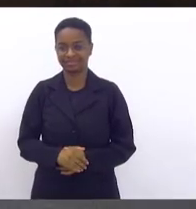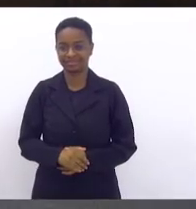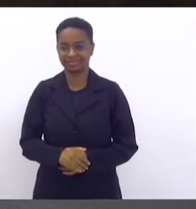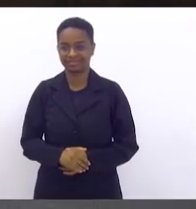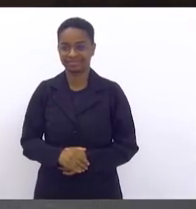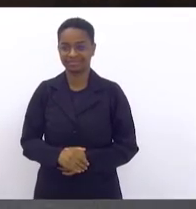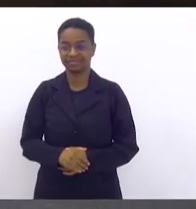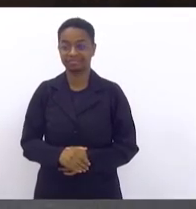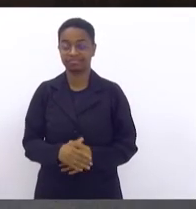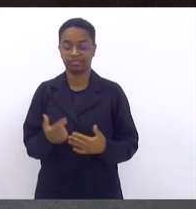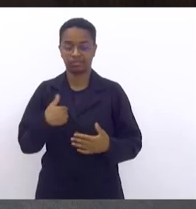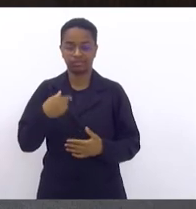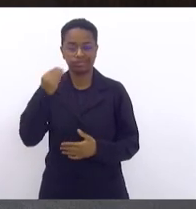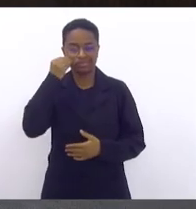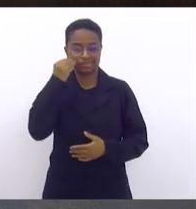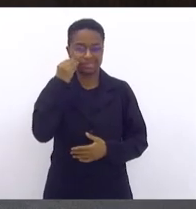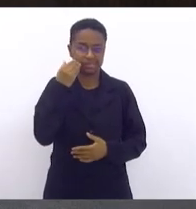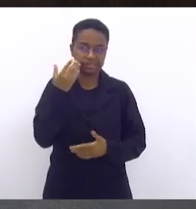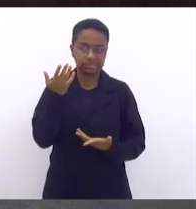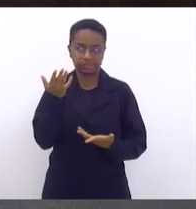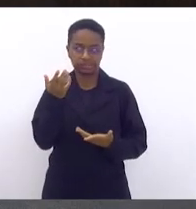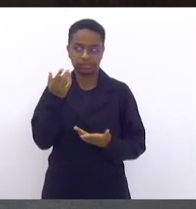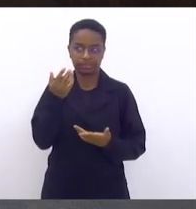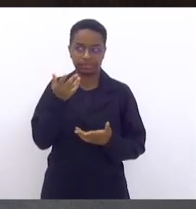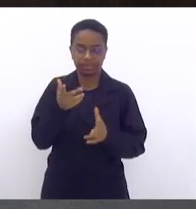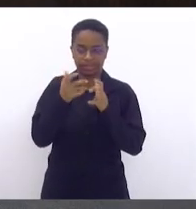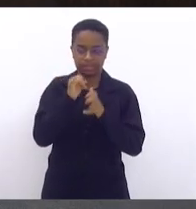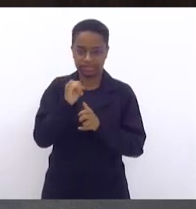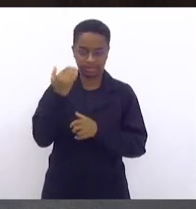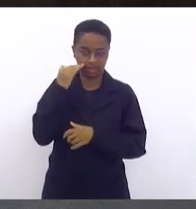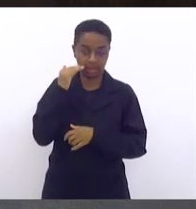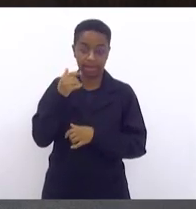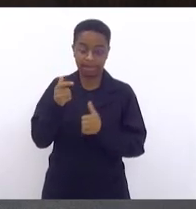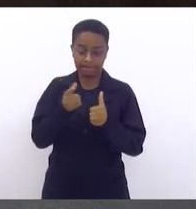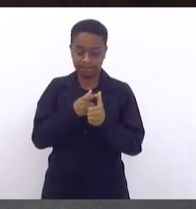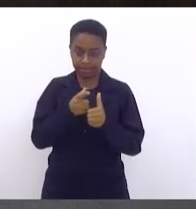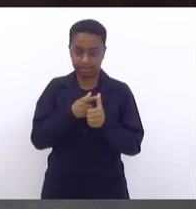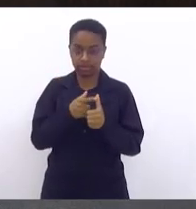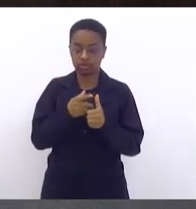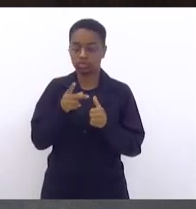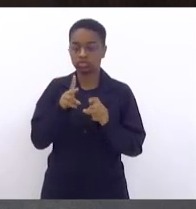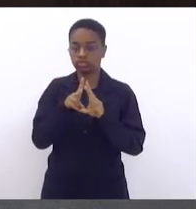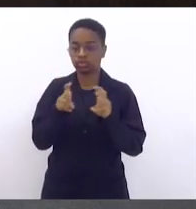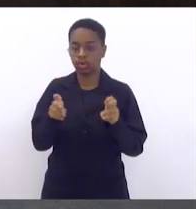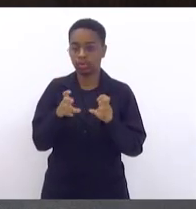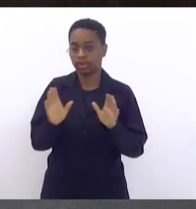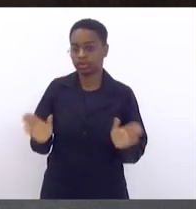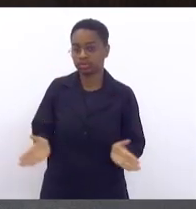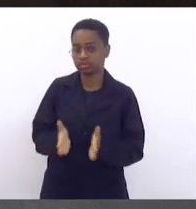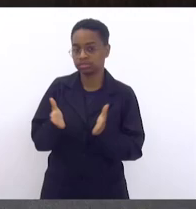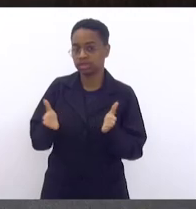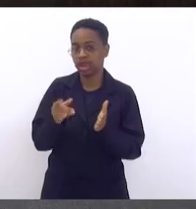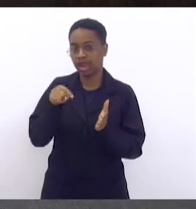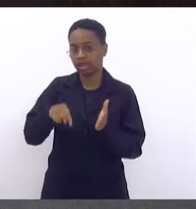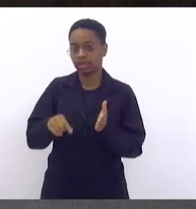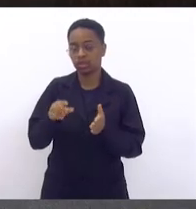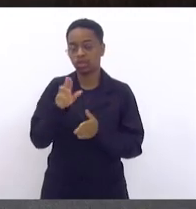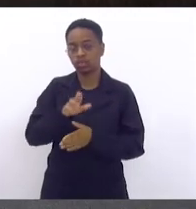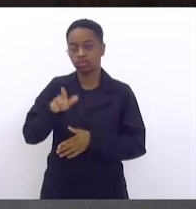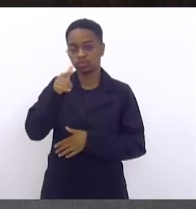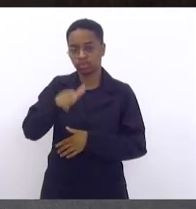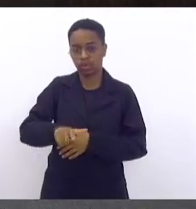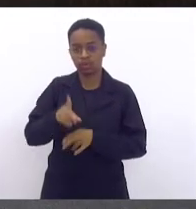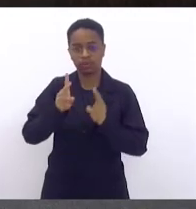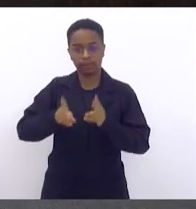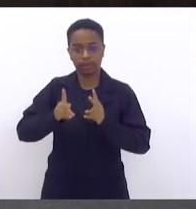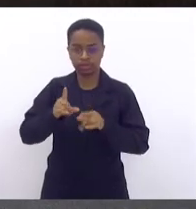bom deixa eu ver se eu entendi é uma a primeira pergunta é a questão do incentivo do reuso do da